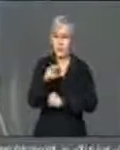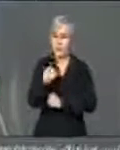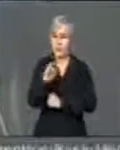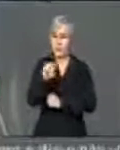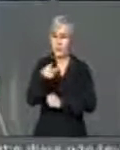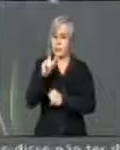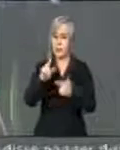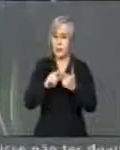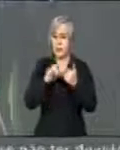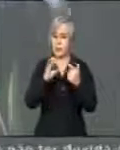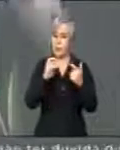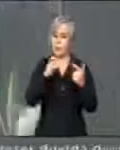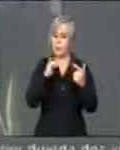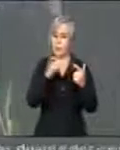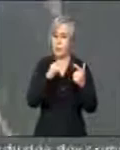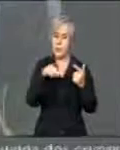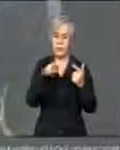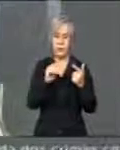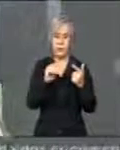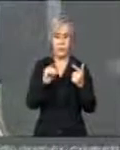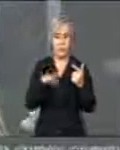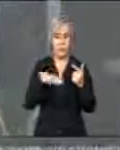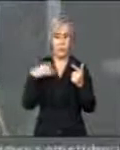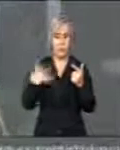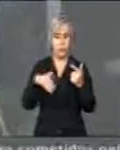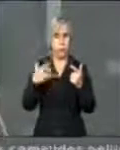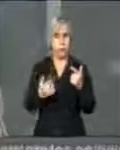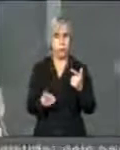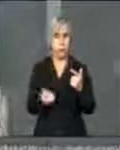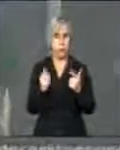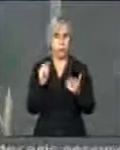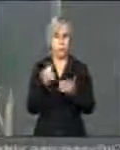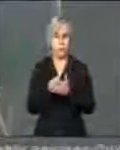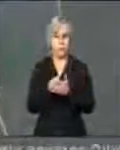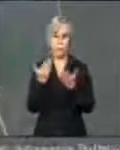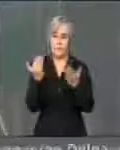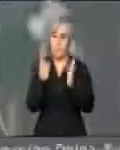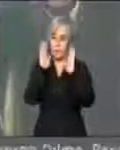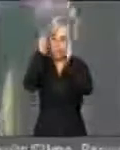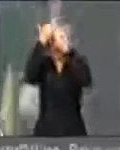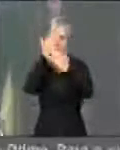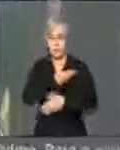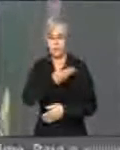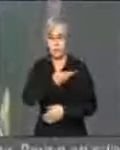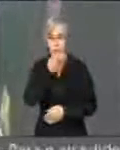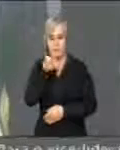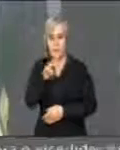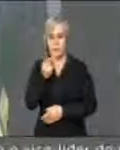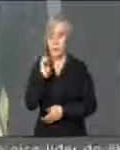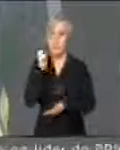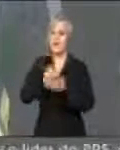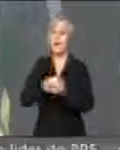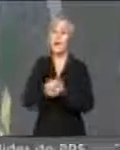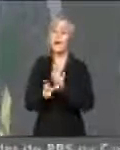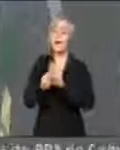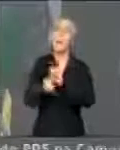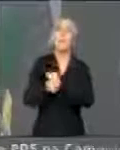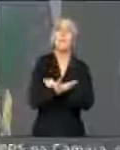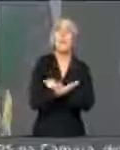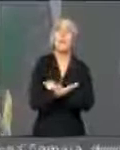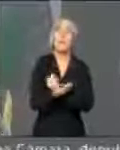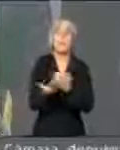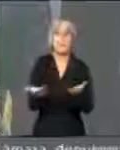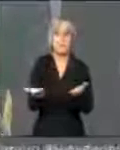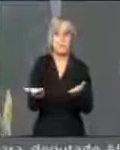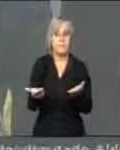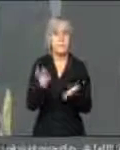e criminoso, cobra o seu preço. E aí vem uma palavra do Papa Francisco: quem paga pela corrupção?